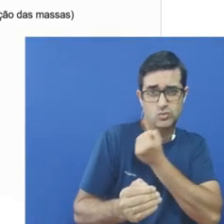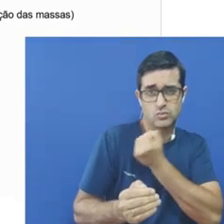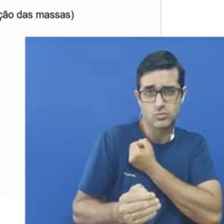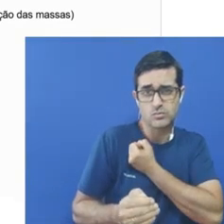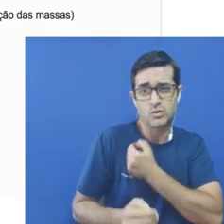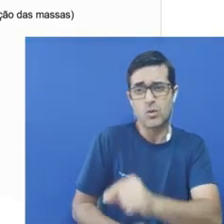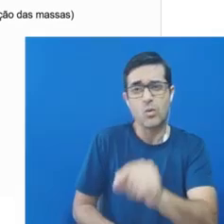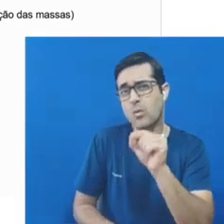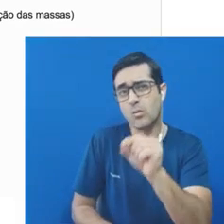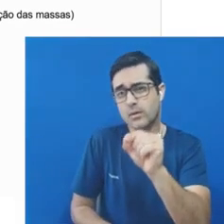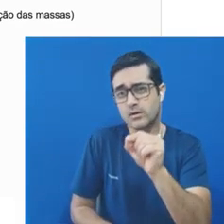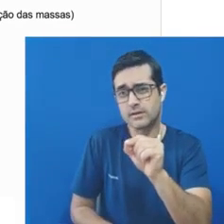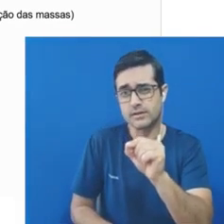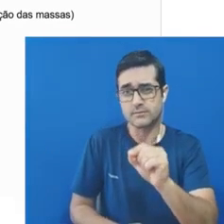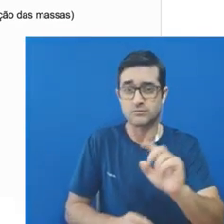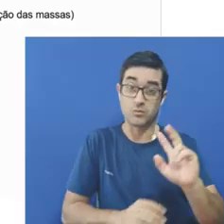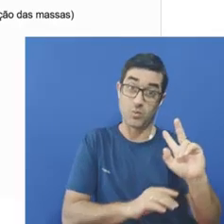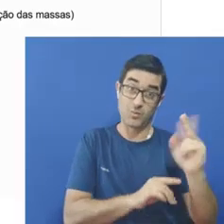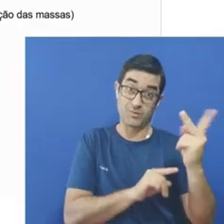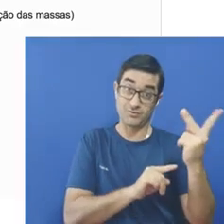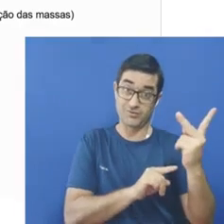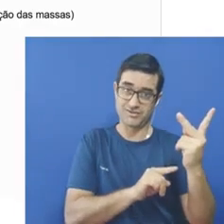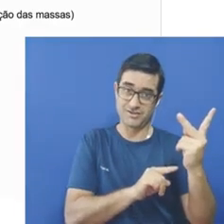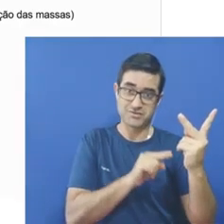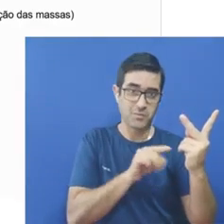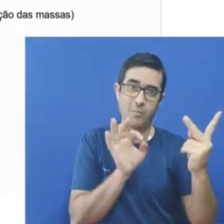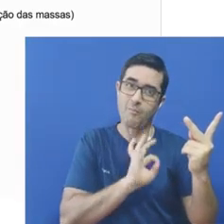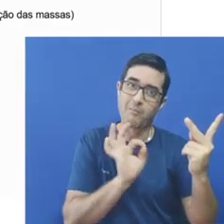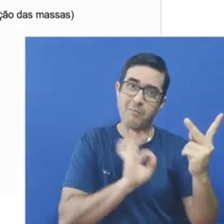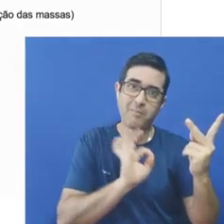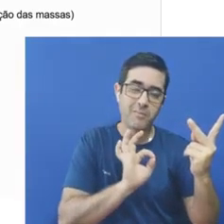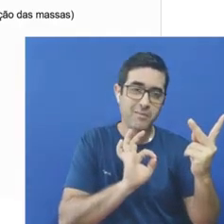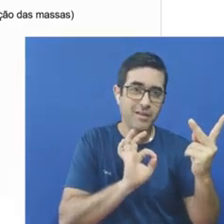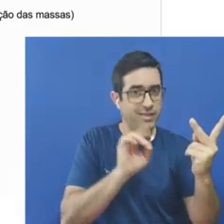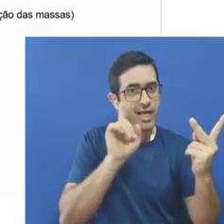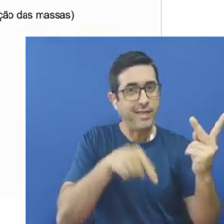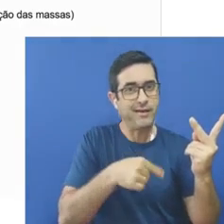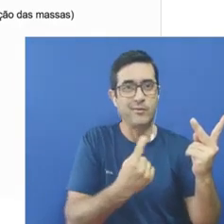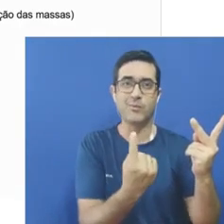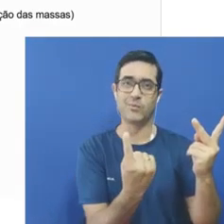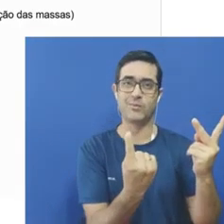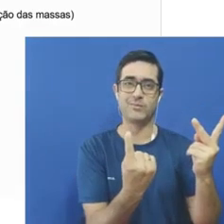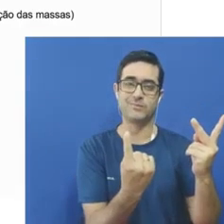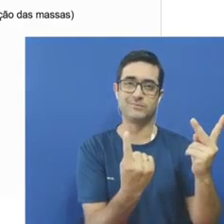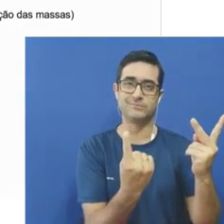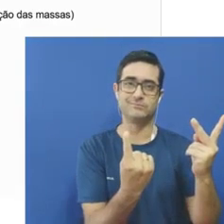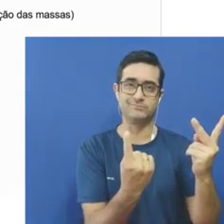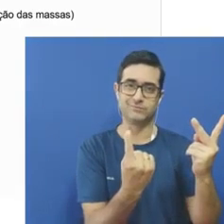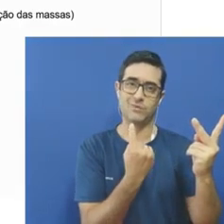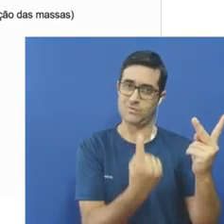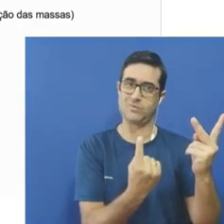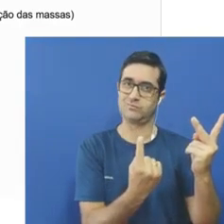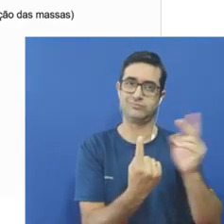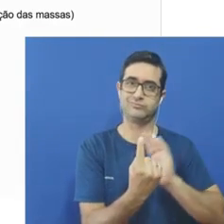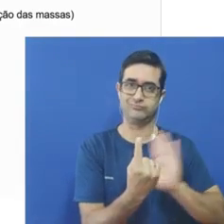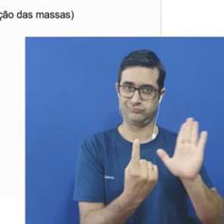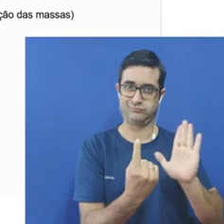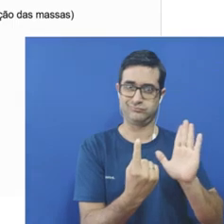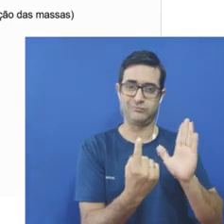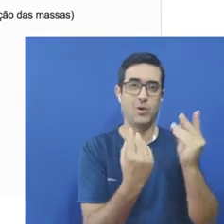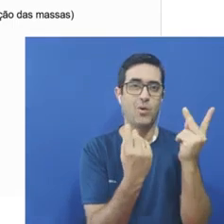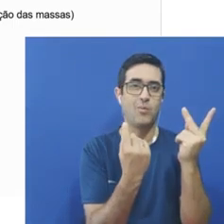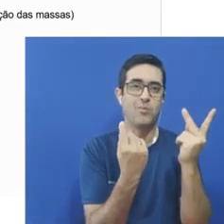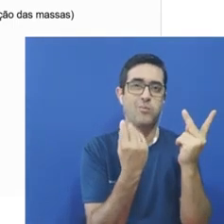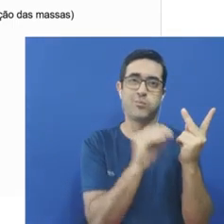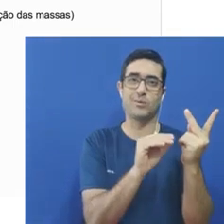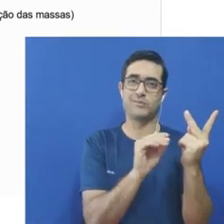gás hidrogênio, vocês identifiquem como sendo o número 1. Como é 1, eu não preciso colocar um